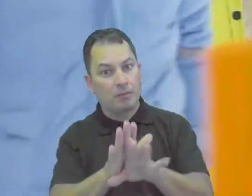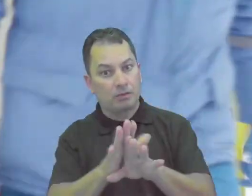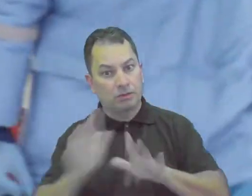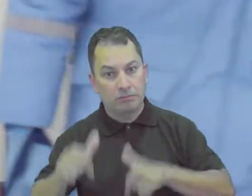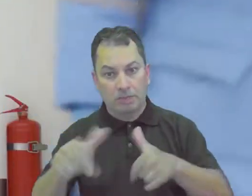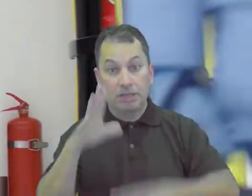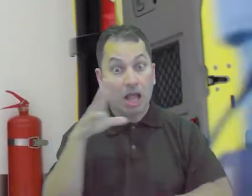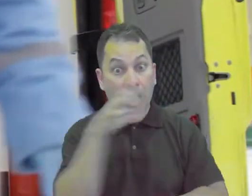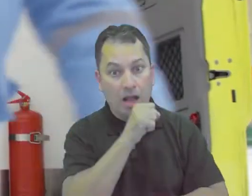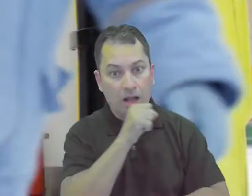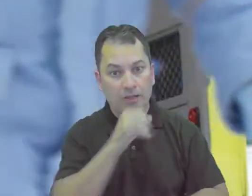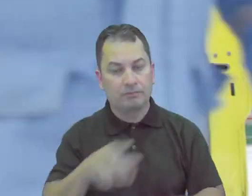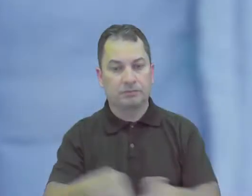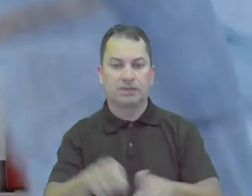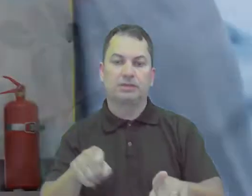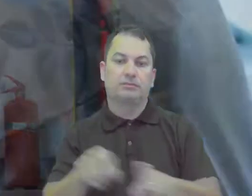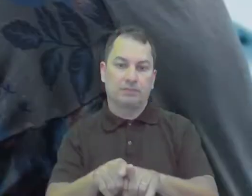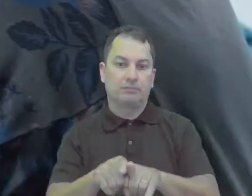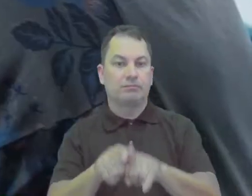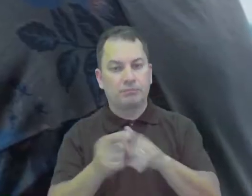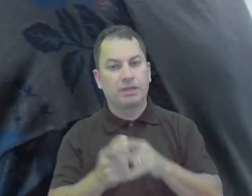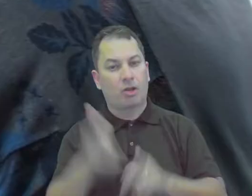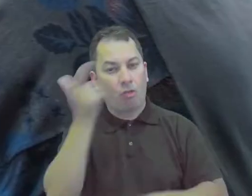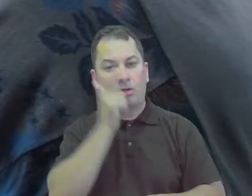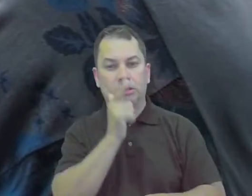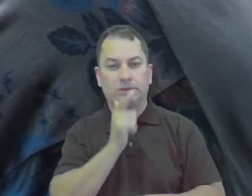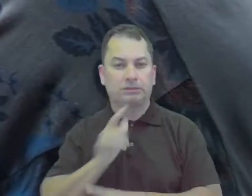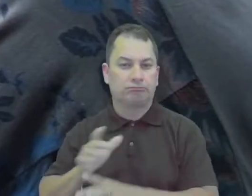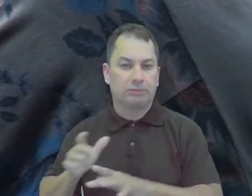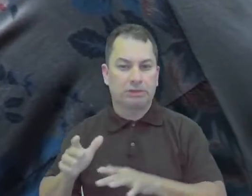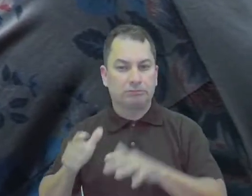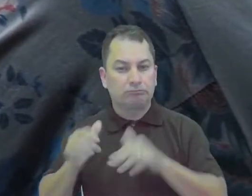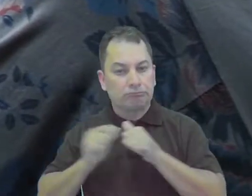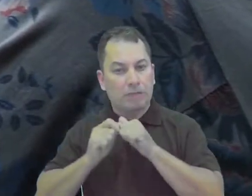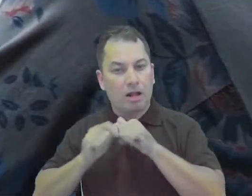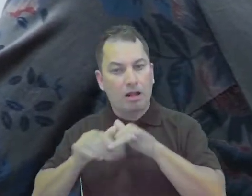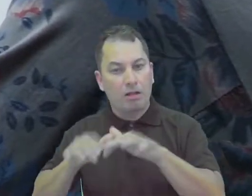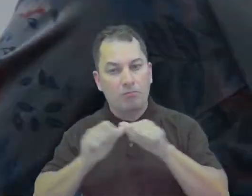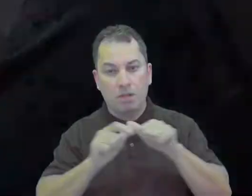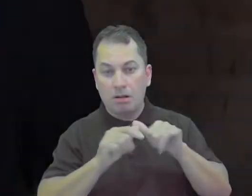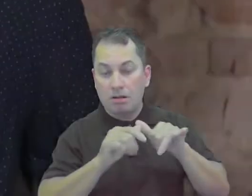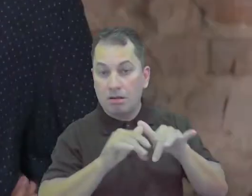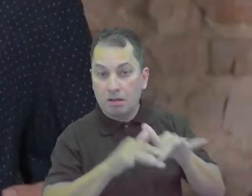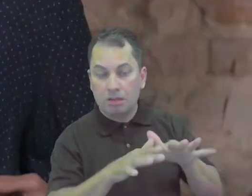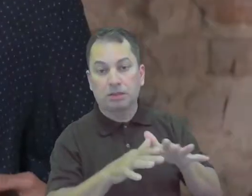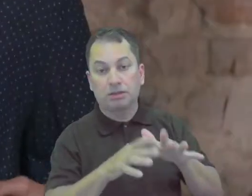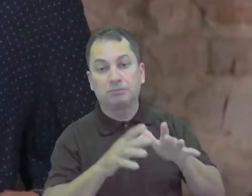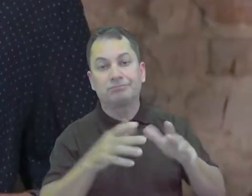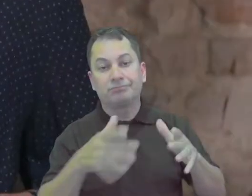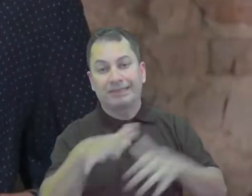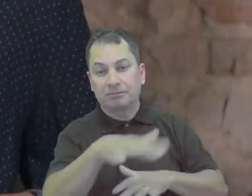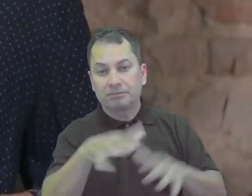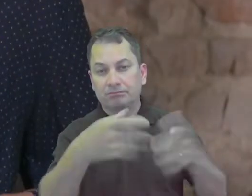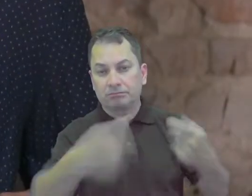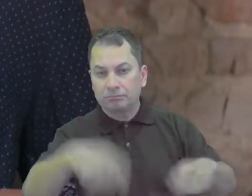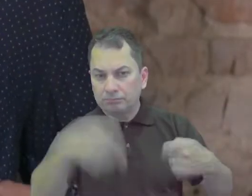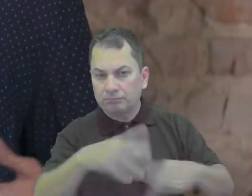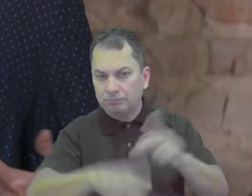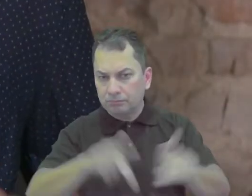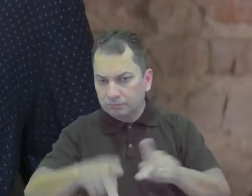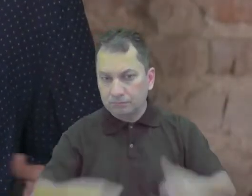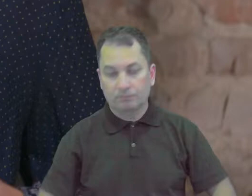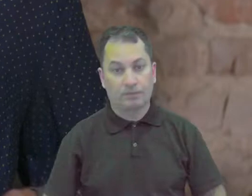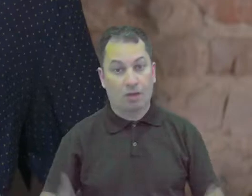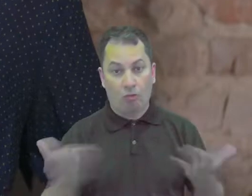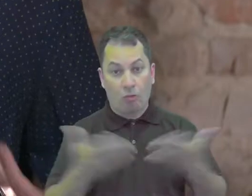assertiva, abrangendo impactos regionais e sanando as necessidades da população. Hoje, na aula 16 do